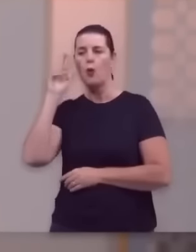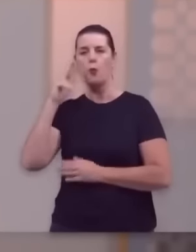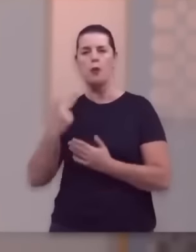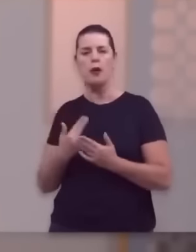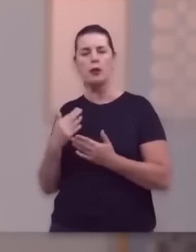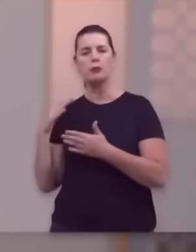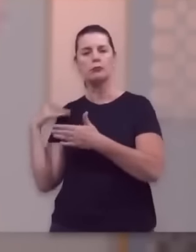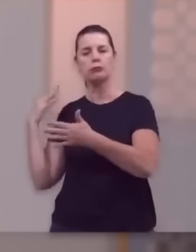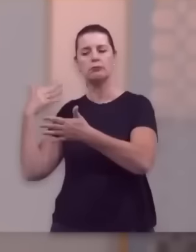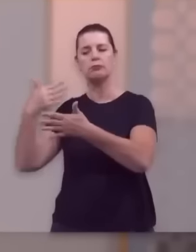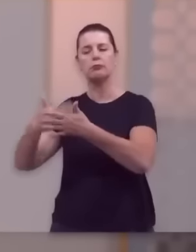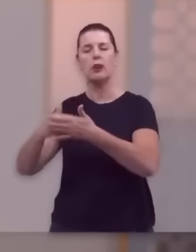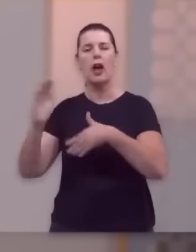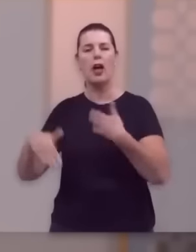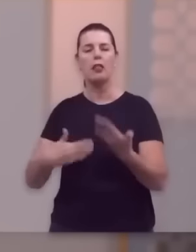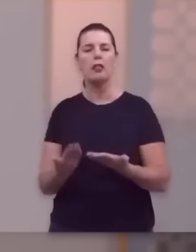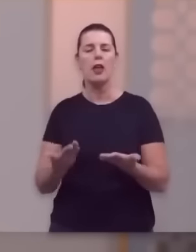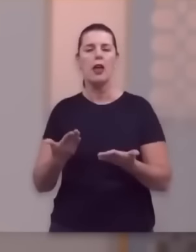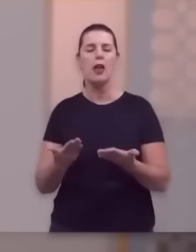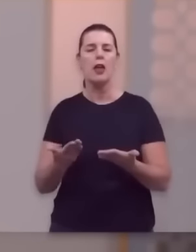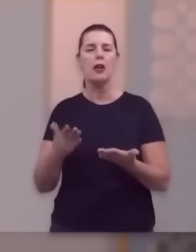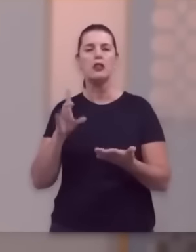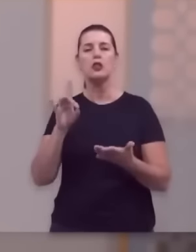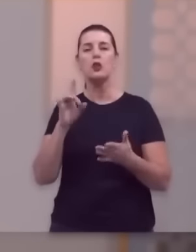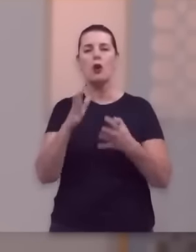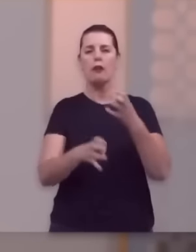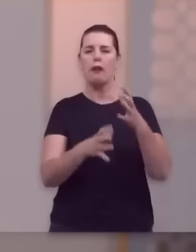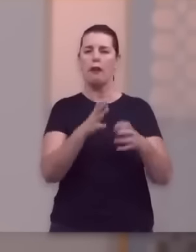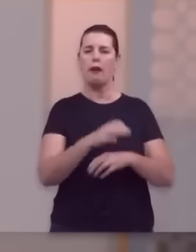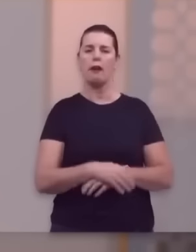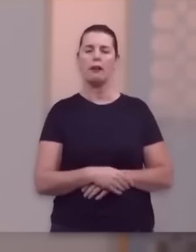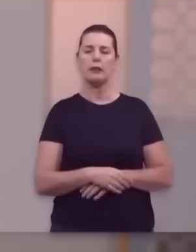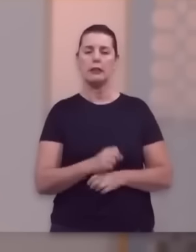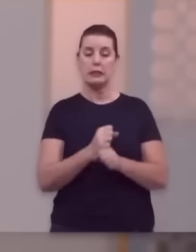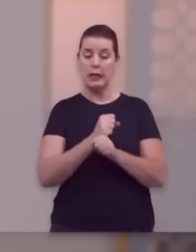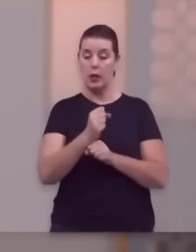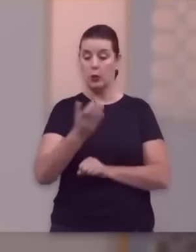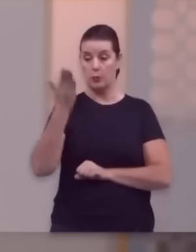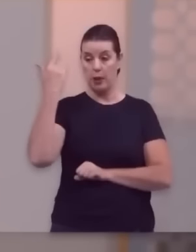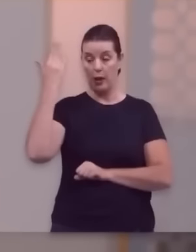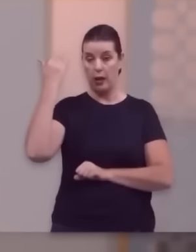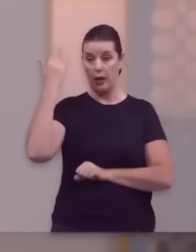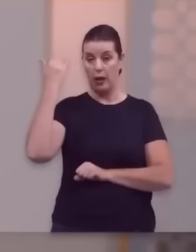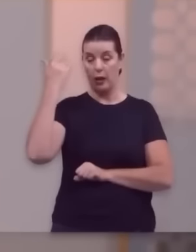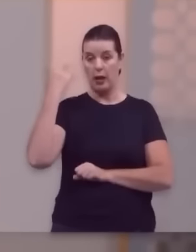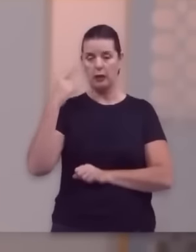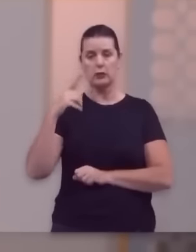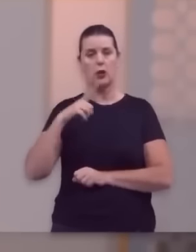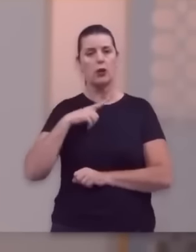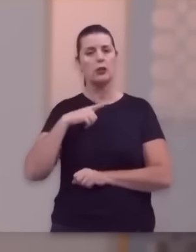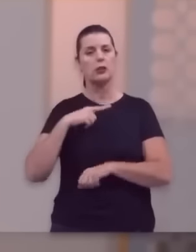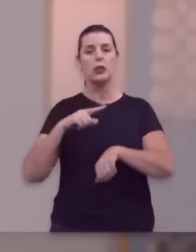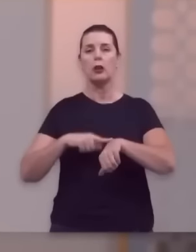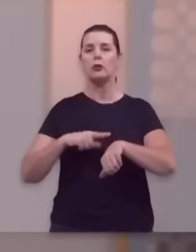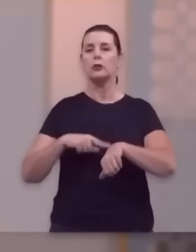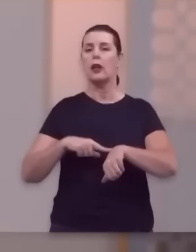Guerras só no século passado no auge do otimismo